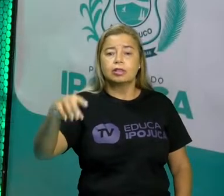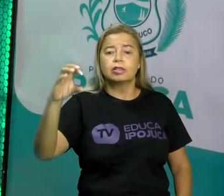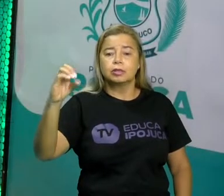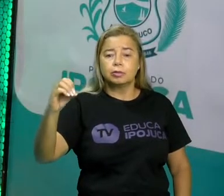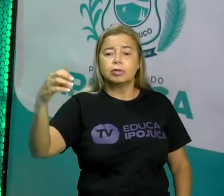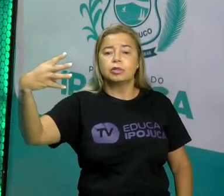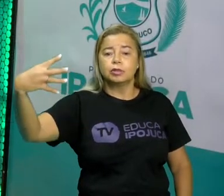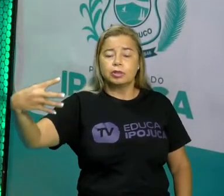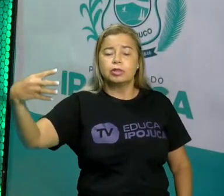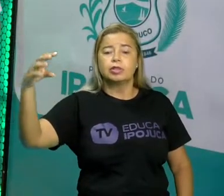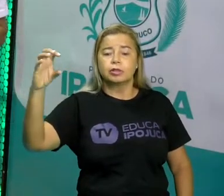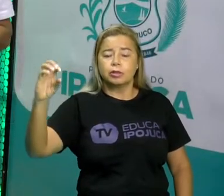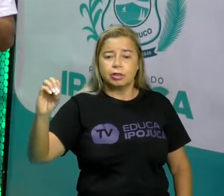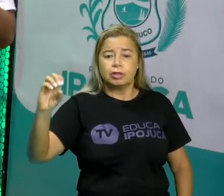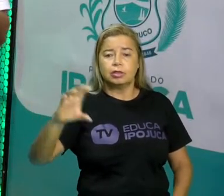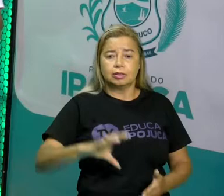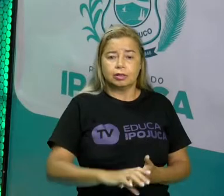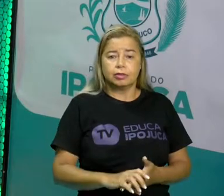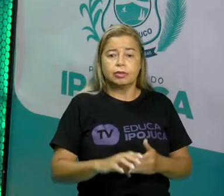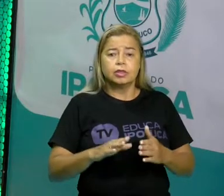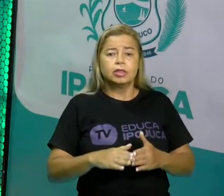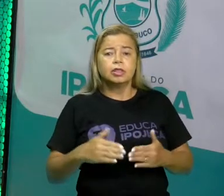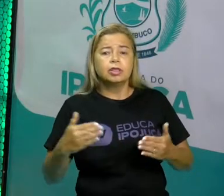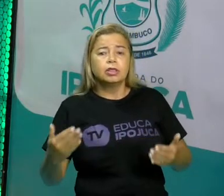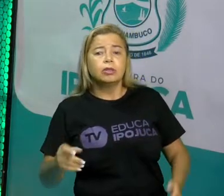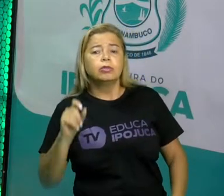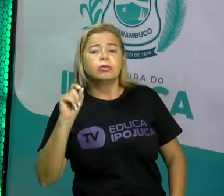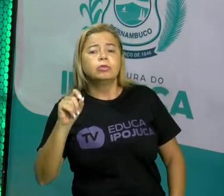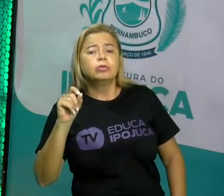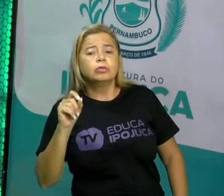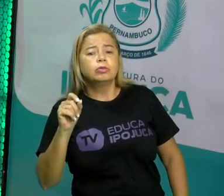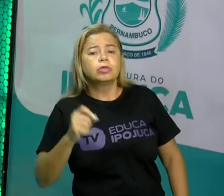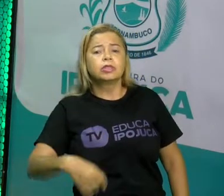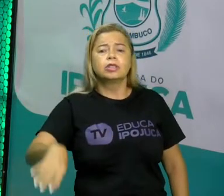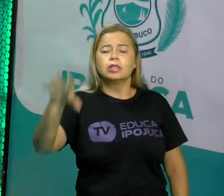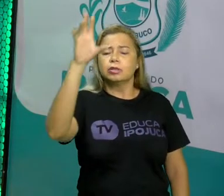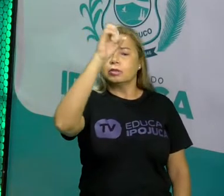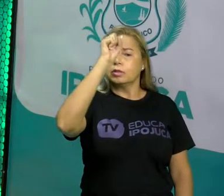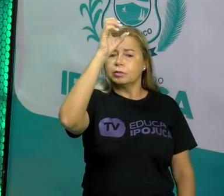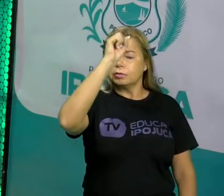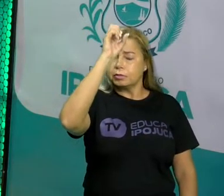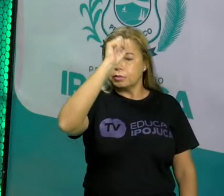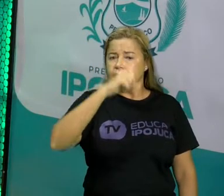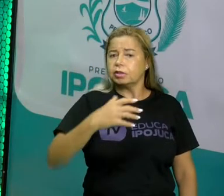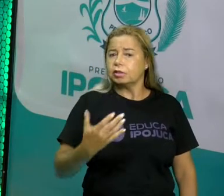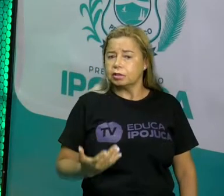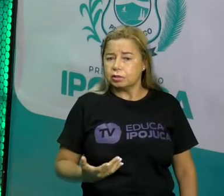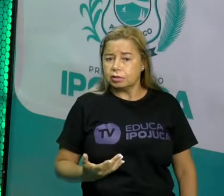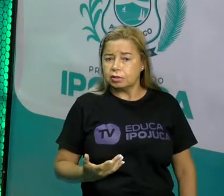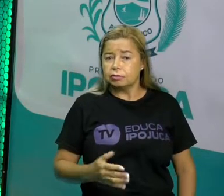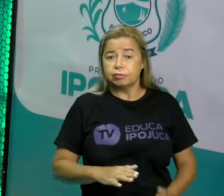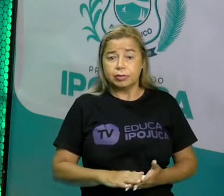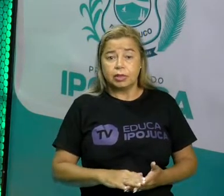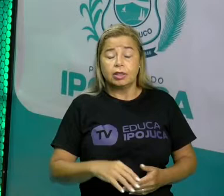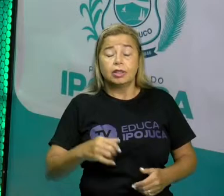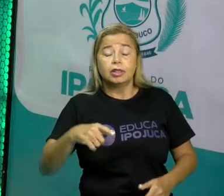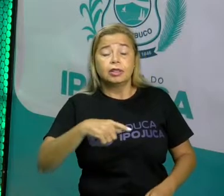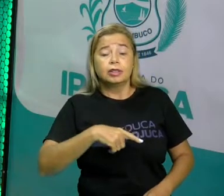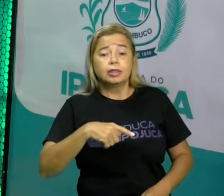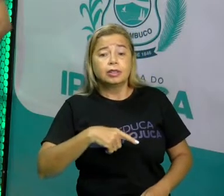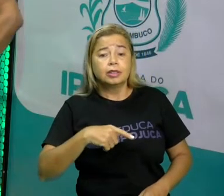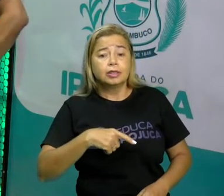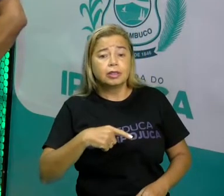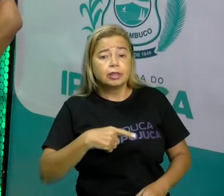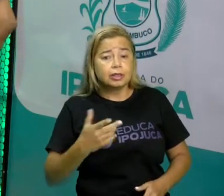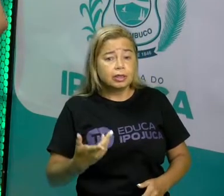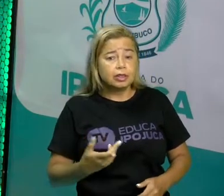O que eu posso observar com isso? Eu posso observar que foi criada uma regra para essa primeira reta. Que regra foi